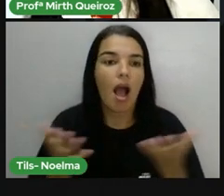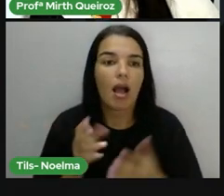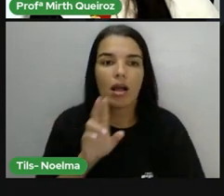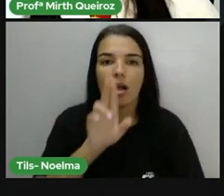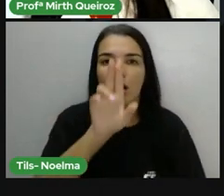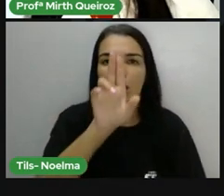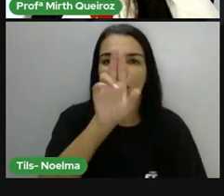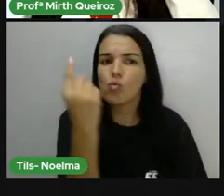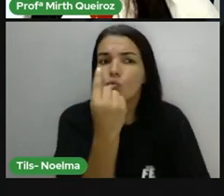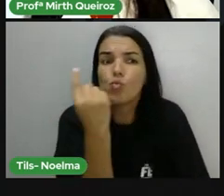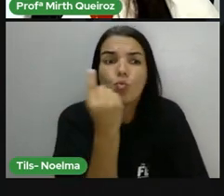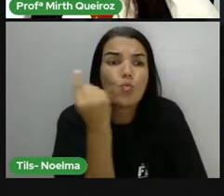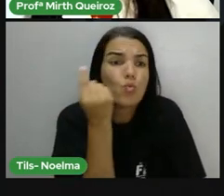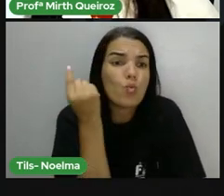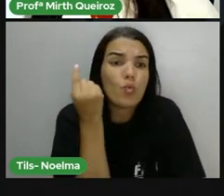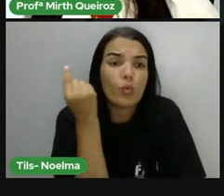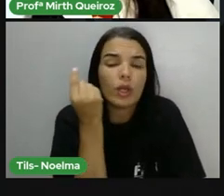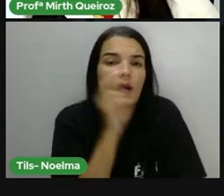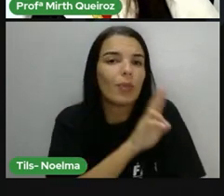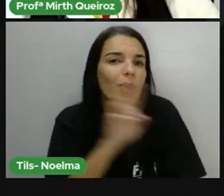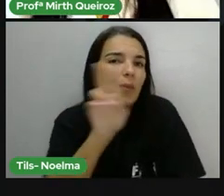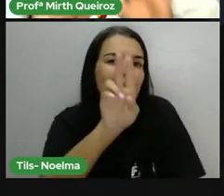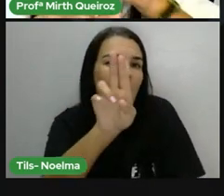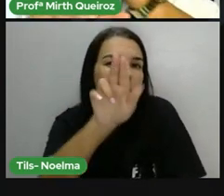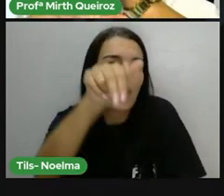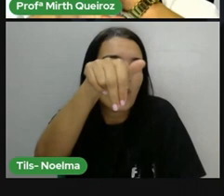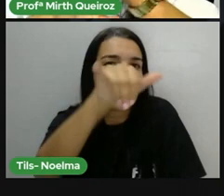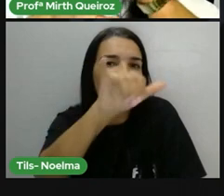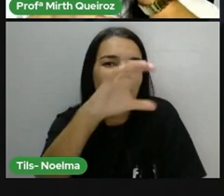única. Única. É uma palavra o quê, ó?